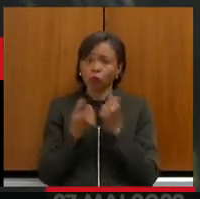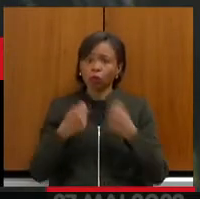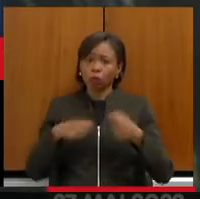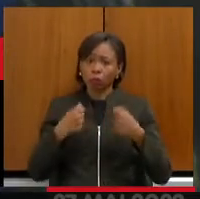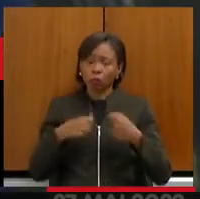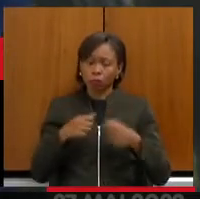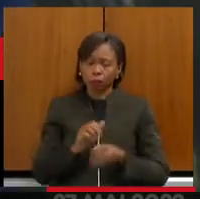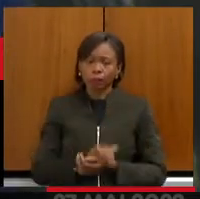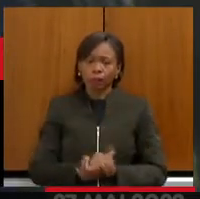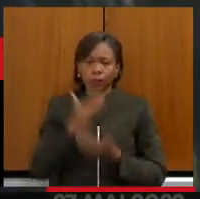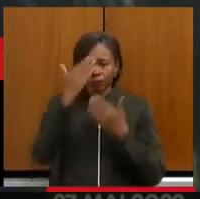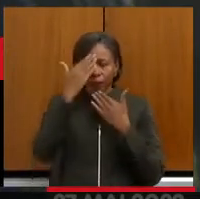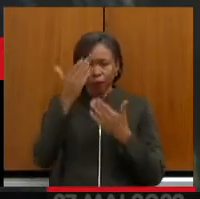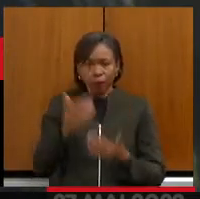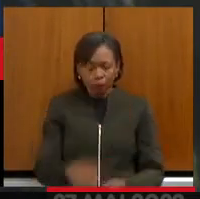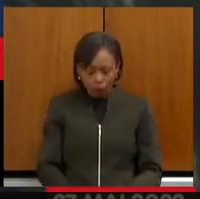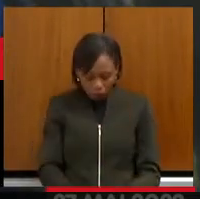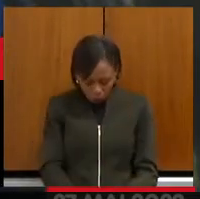obrigada